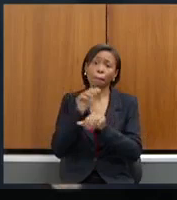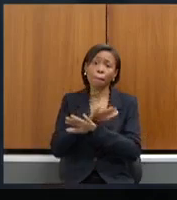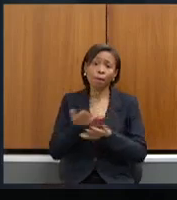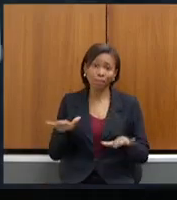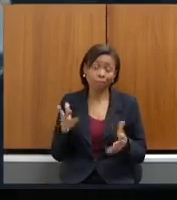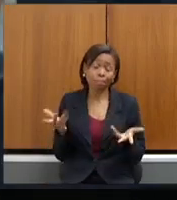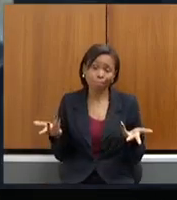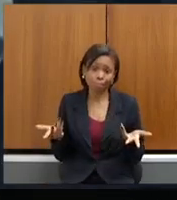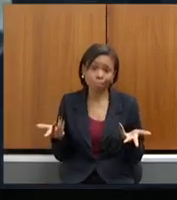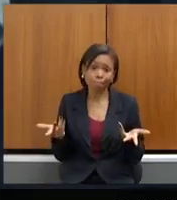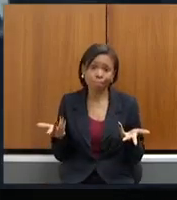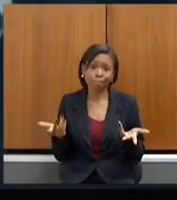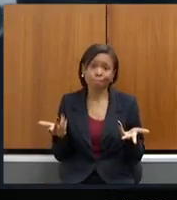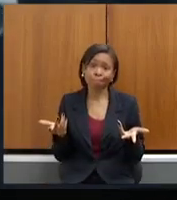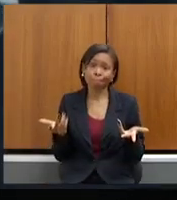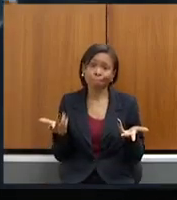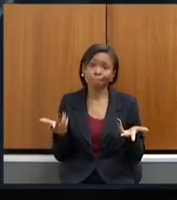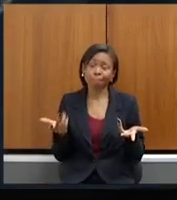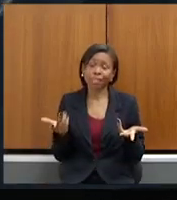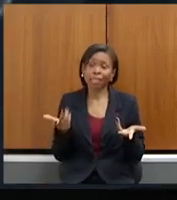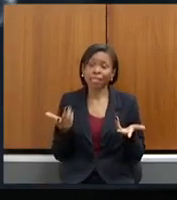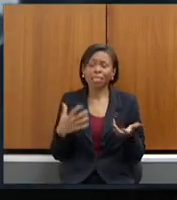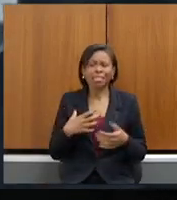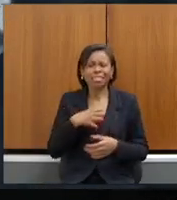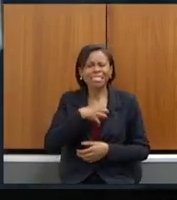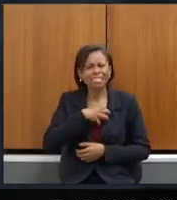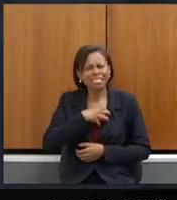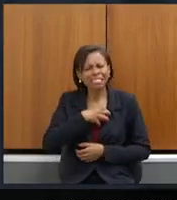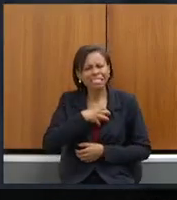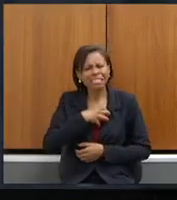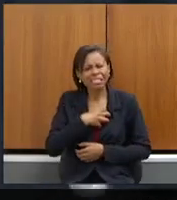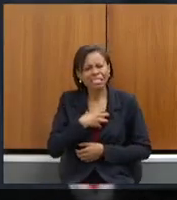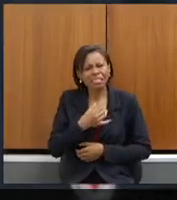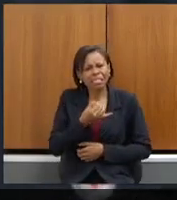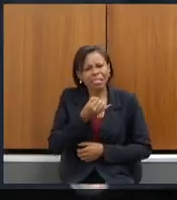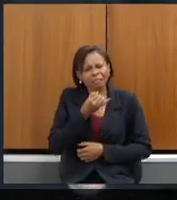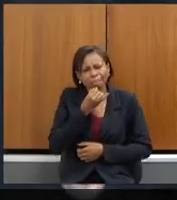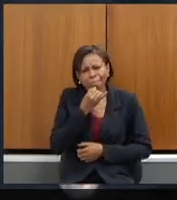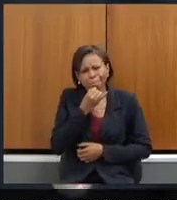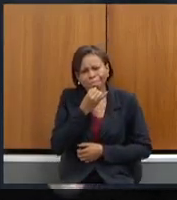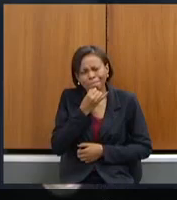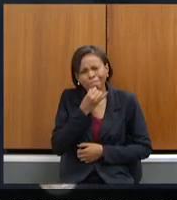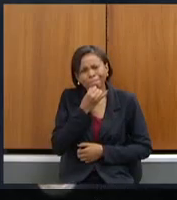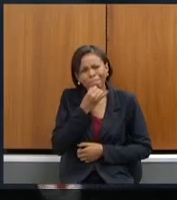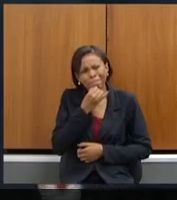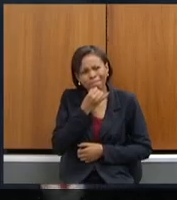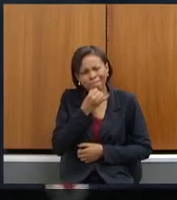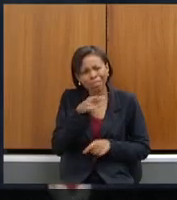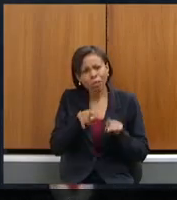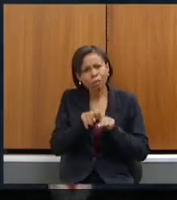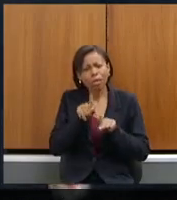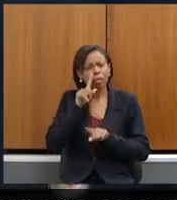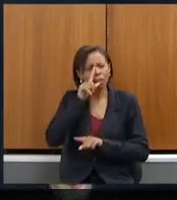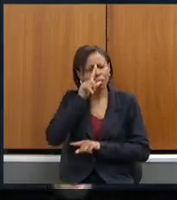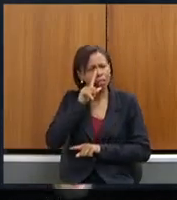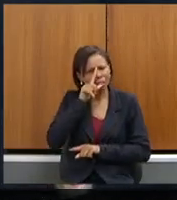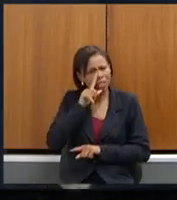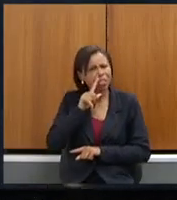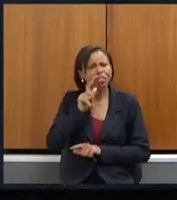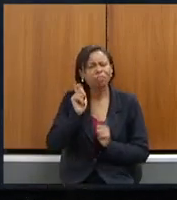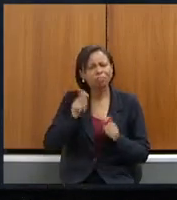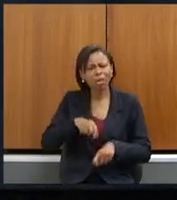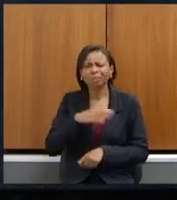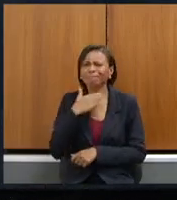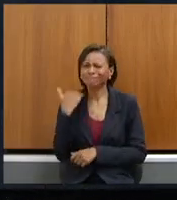a atmosfera subsecretário é de luto e de risco de morte então